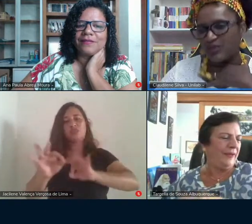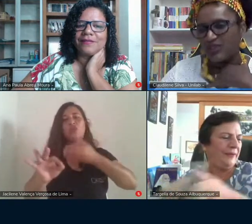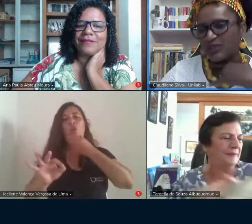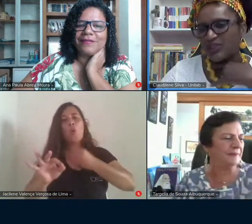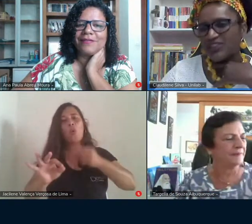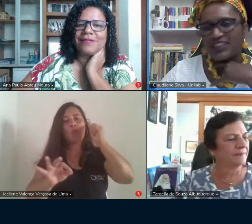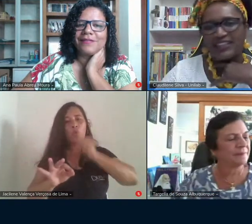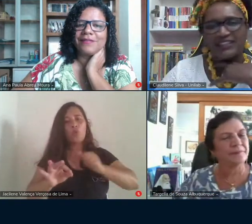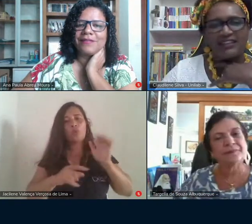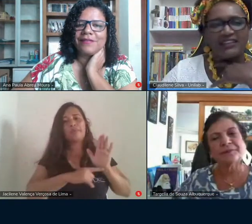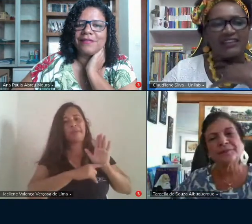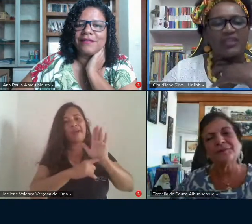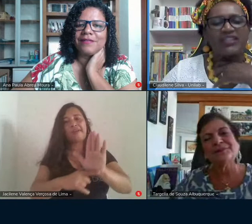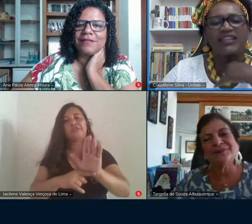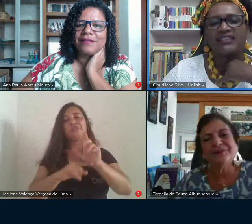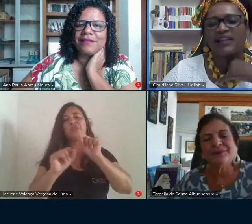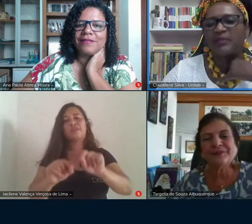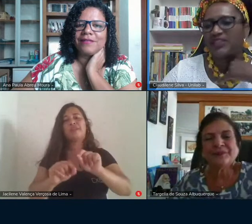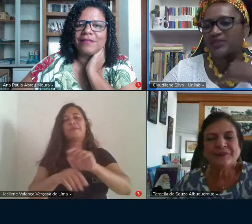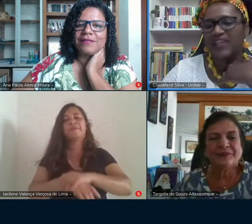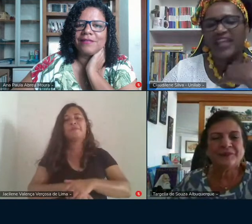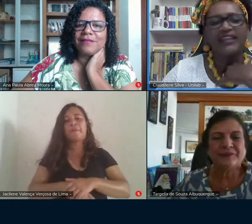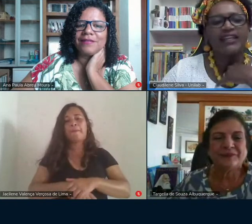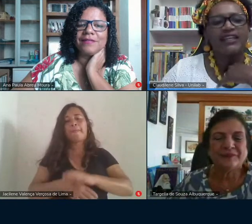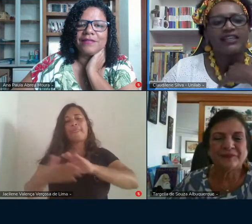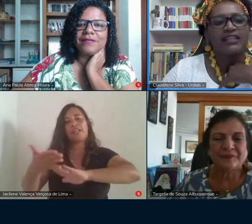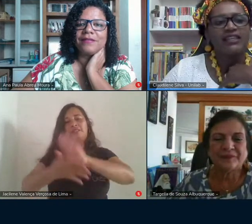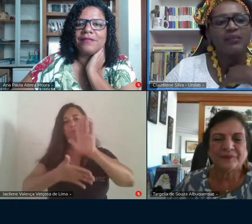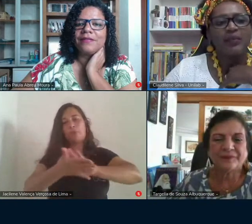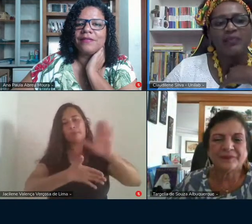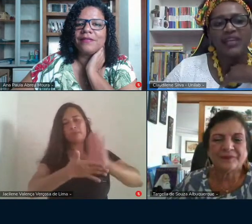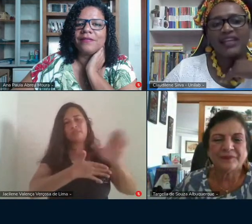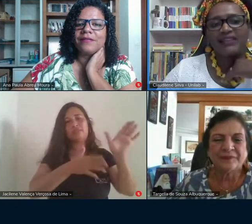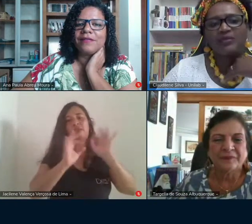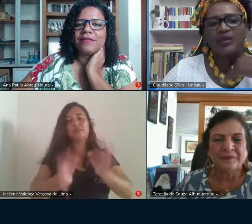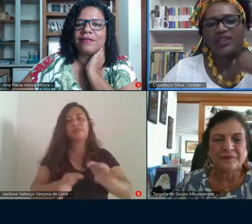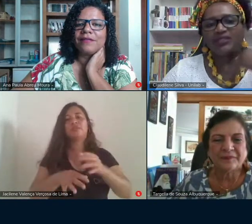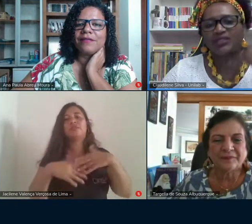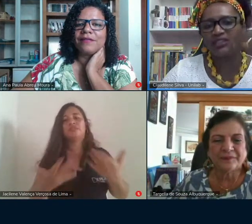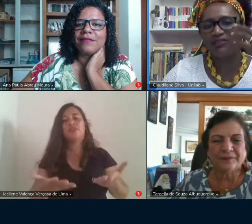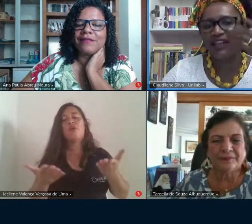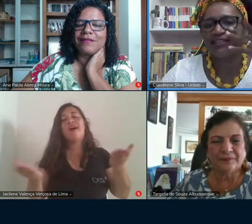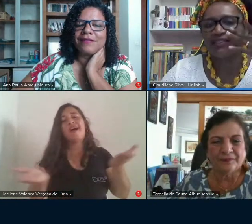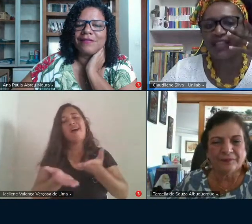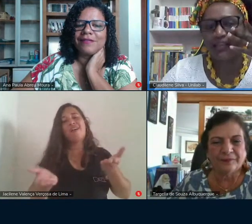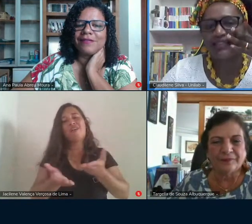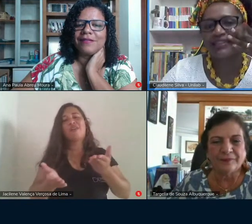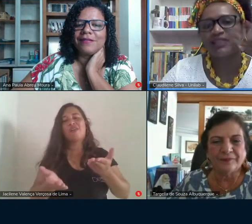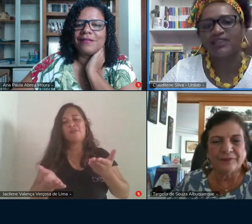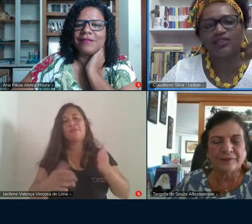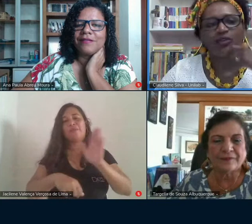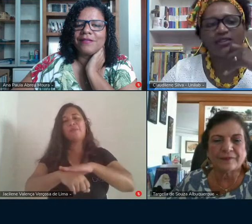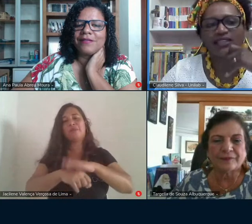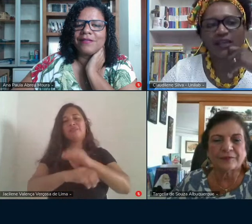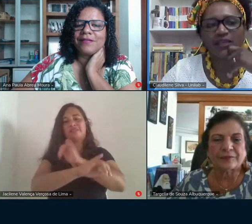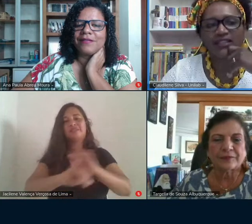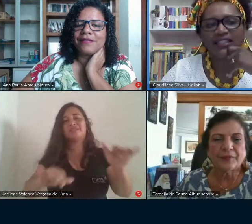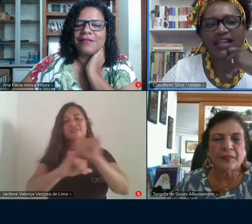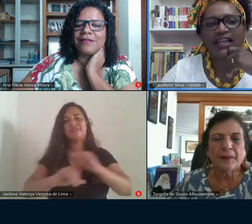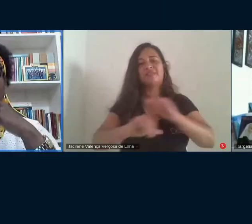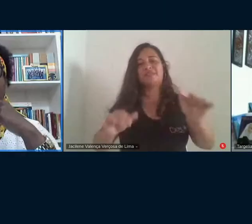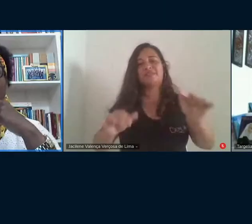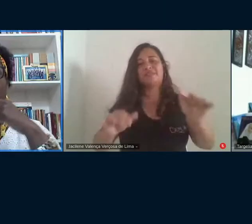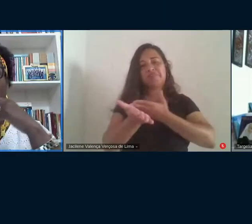suas contribuições nessa manhã de lançamento, né, e para brindar esse momento de divulgação e celebração das obras aqui